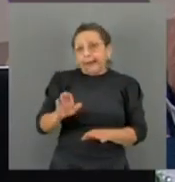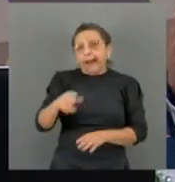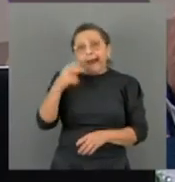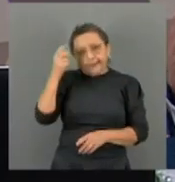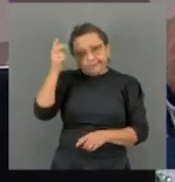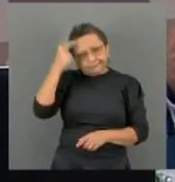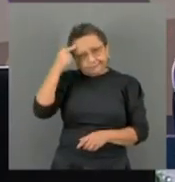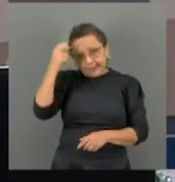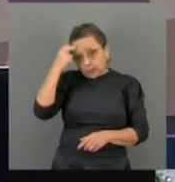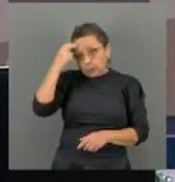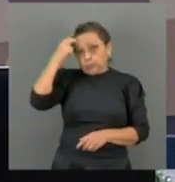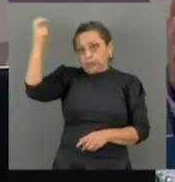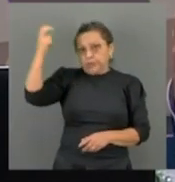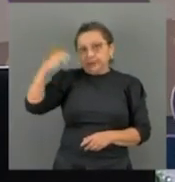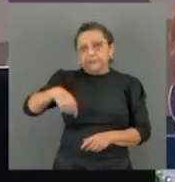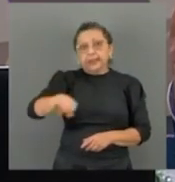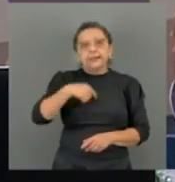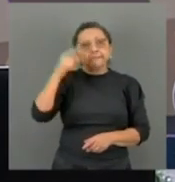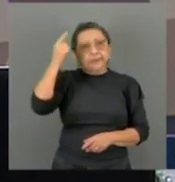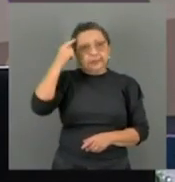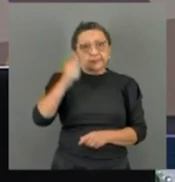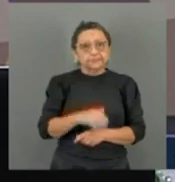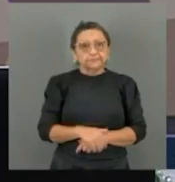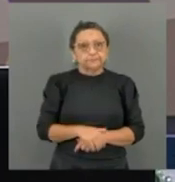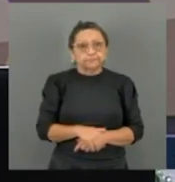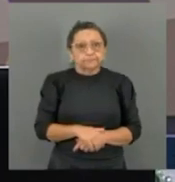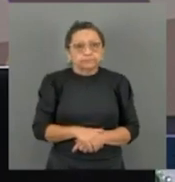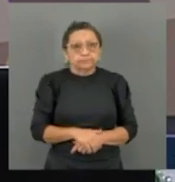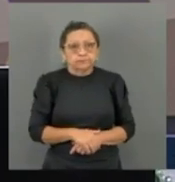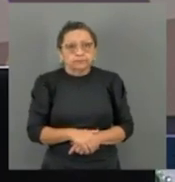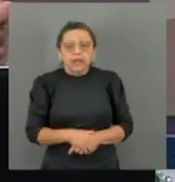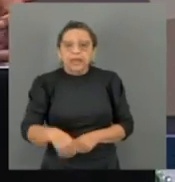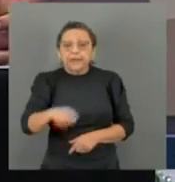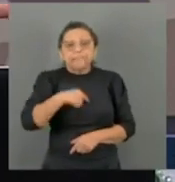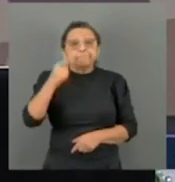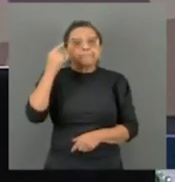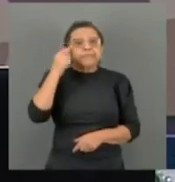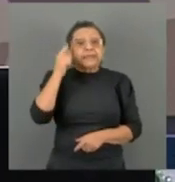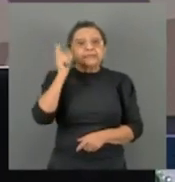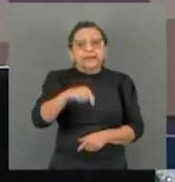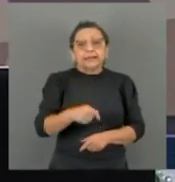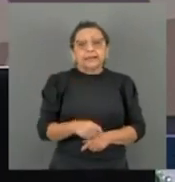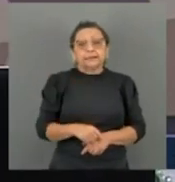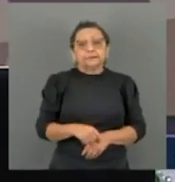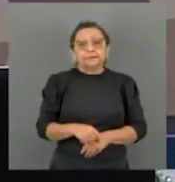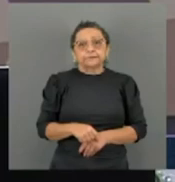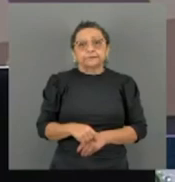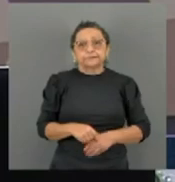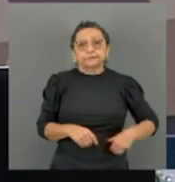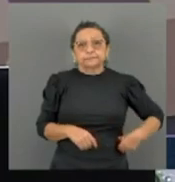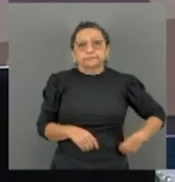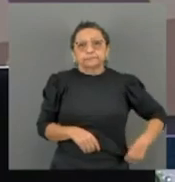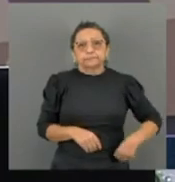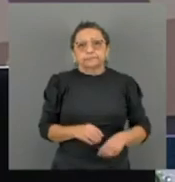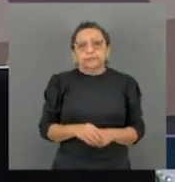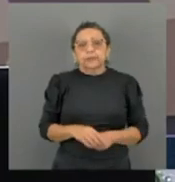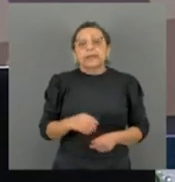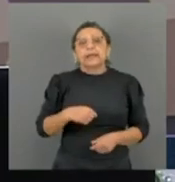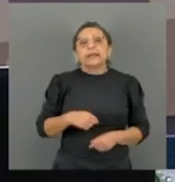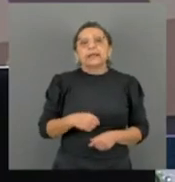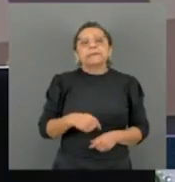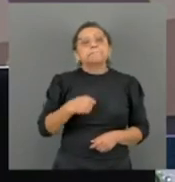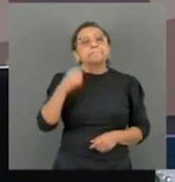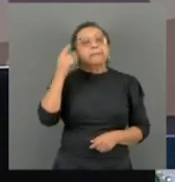culturalmente, né? Woke se traduz. Tem wokeismo, né? Desculpa. Wokeismo, agenda